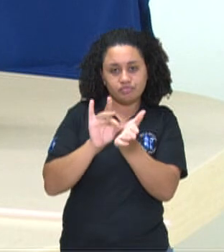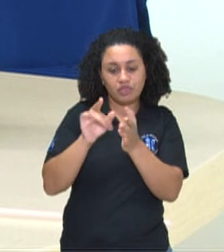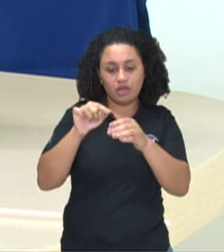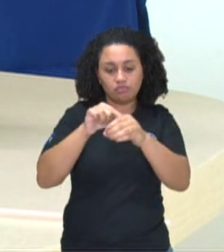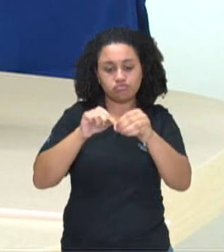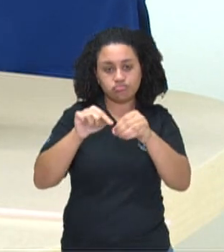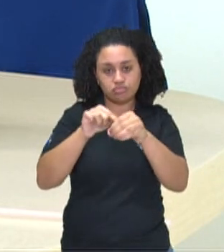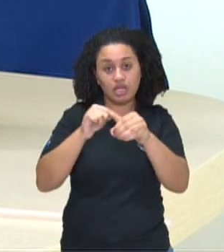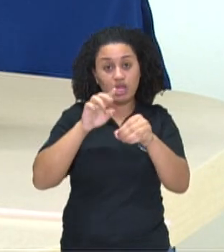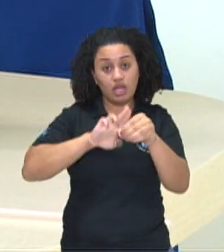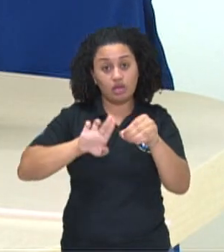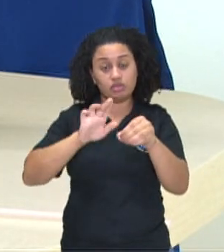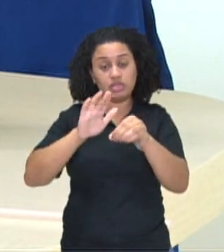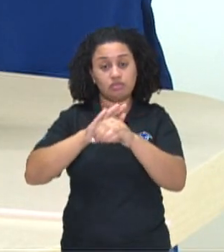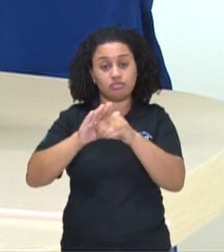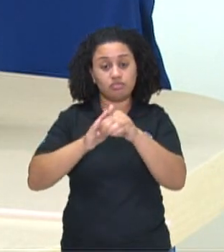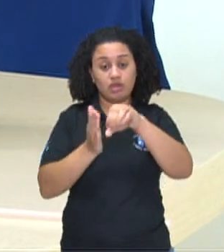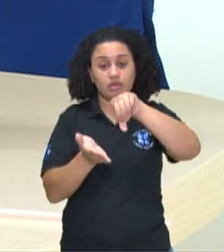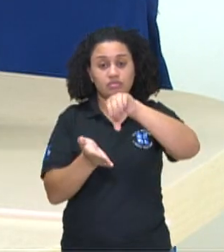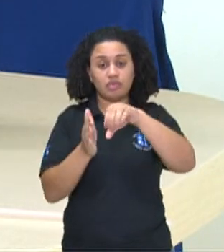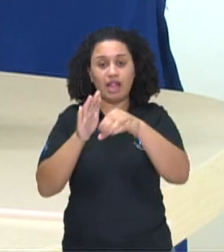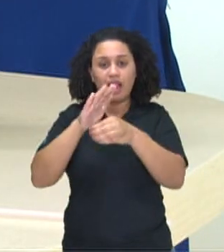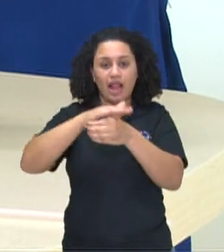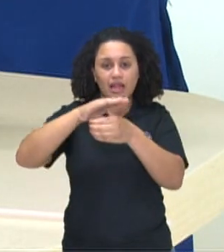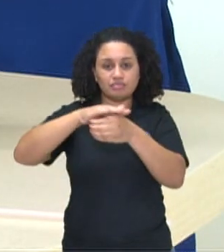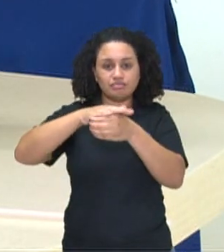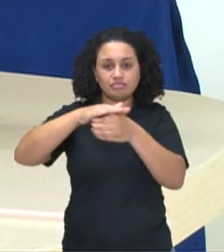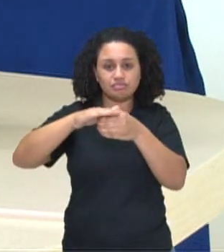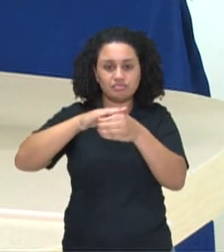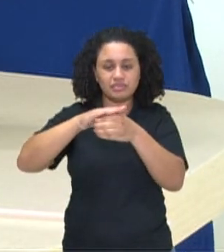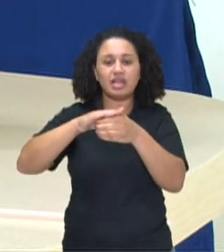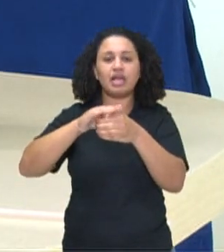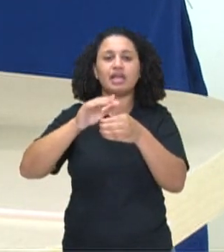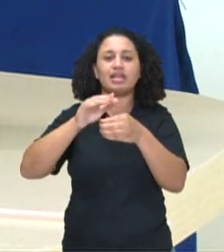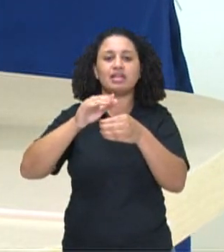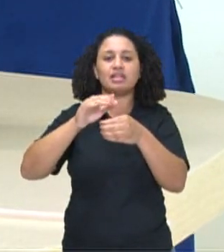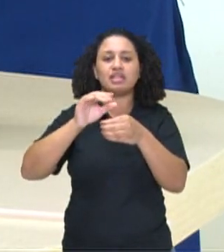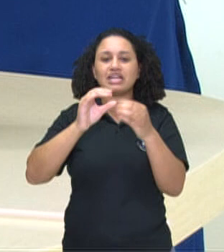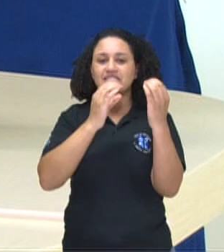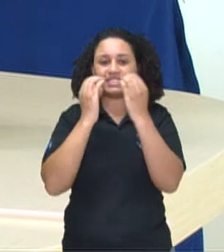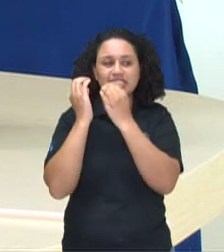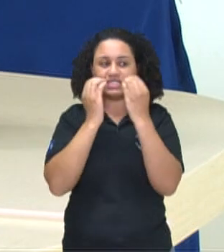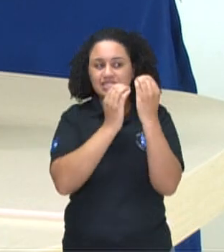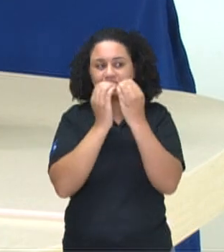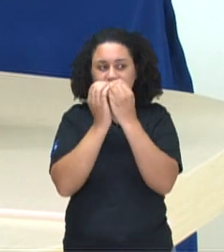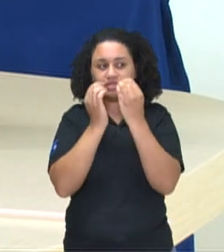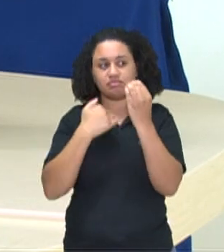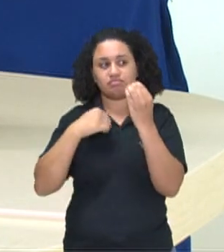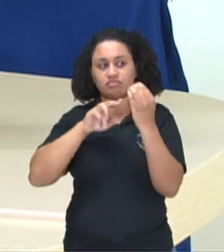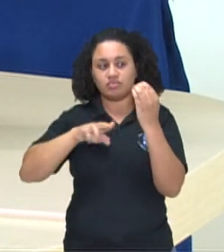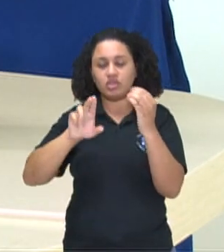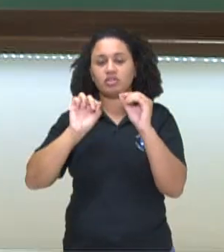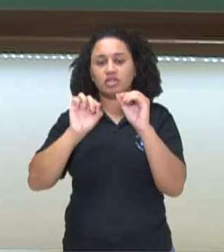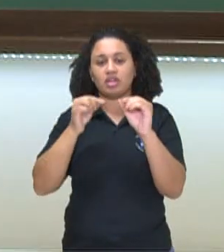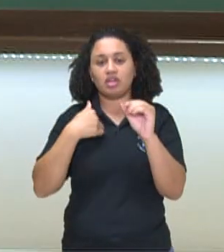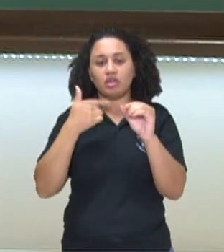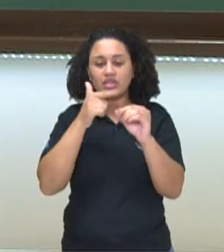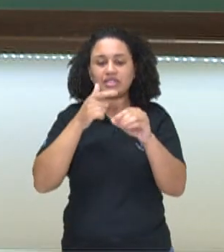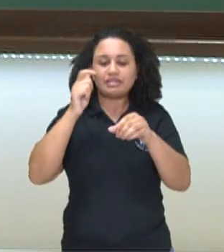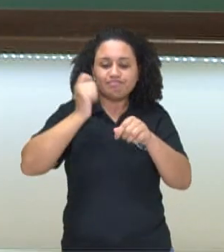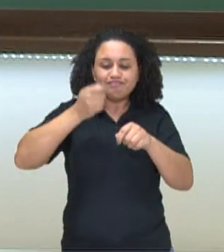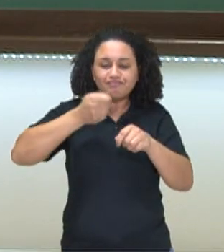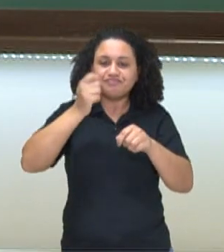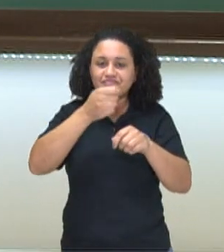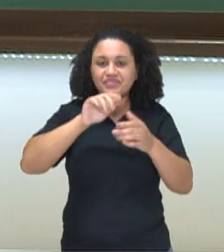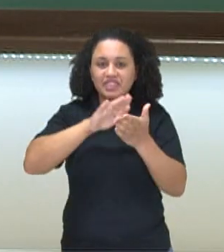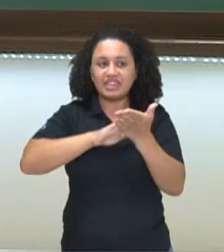no caso aqui eu usei uma tampa, um fundo de lata de milho, né? Cortei ali a lata de milho, bati com o martelo para não